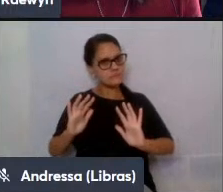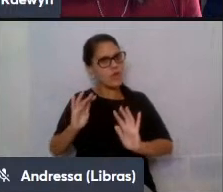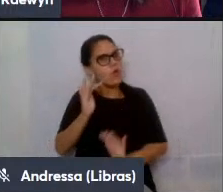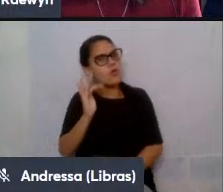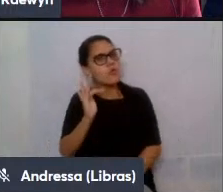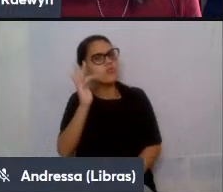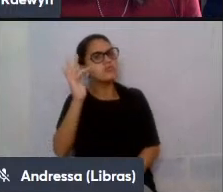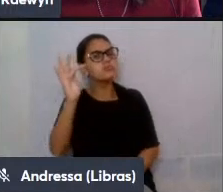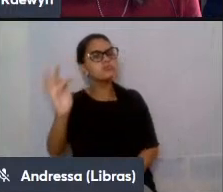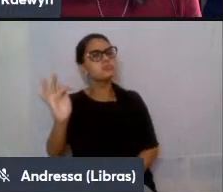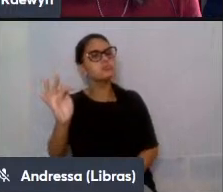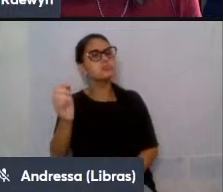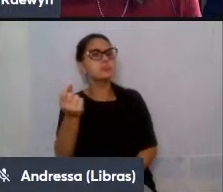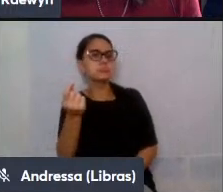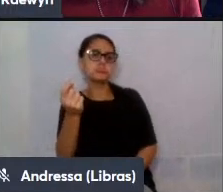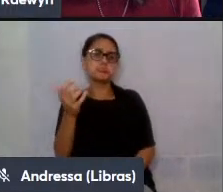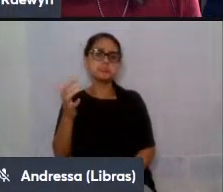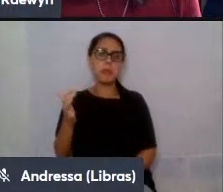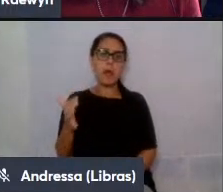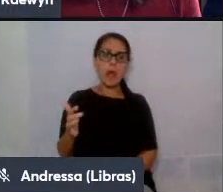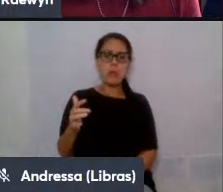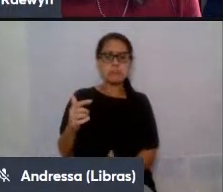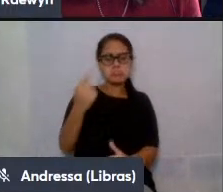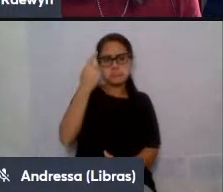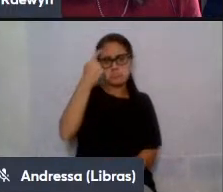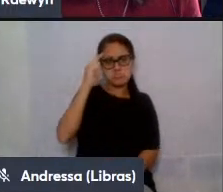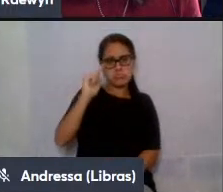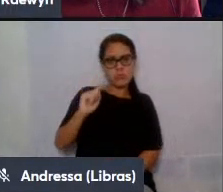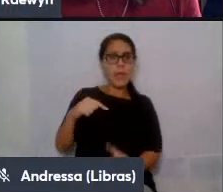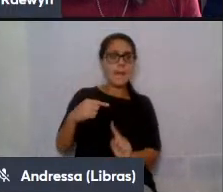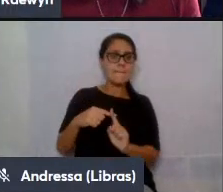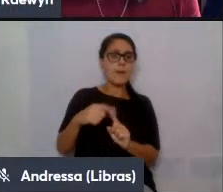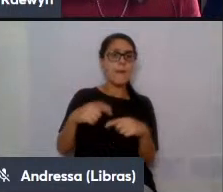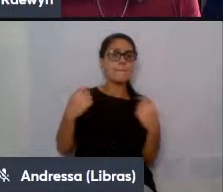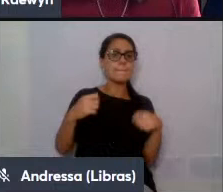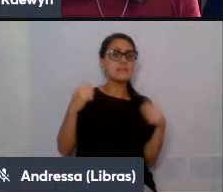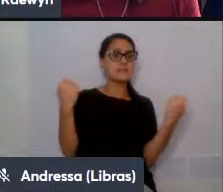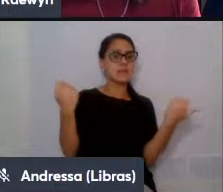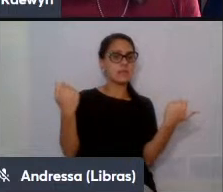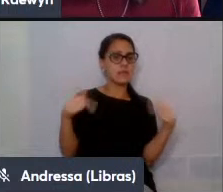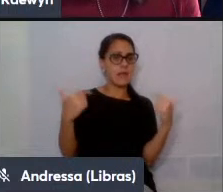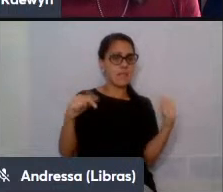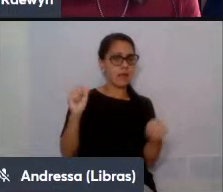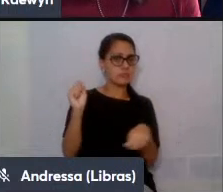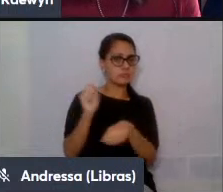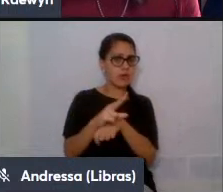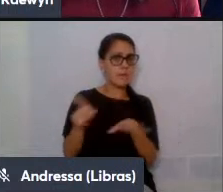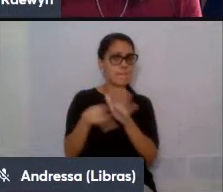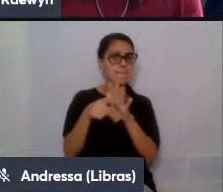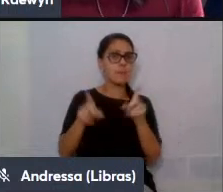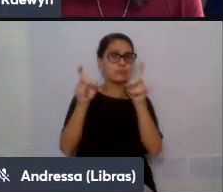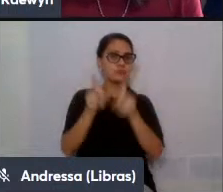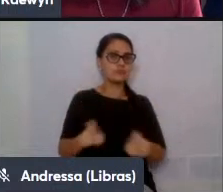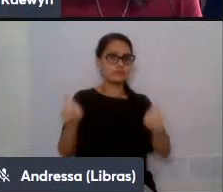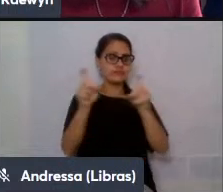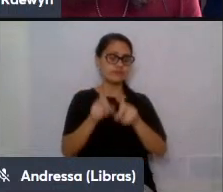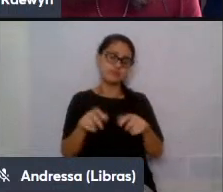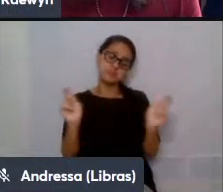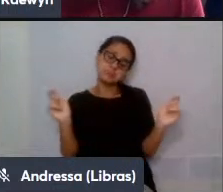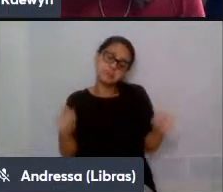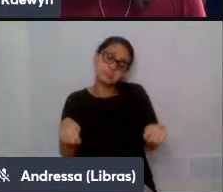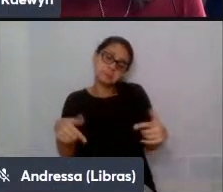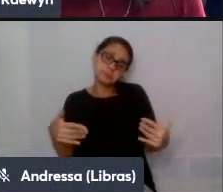barato com o emprego de traduções automatizadas por computador. So